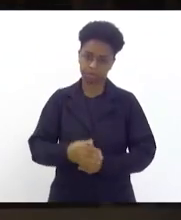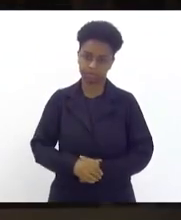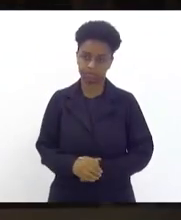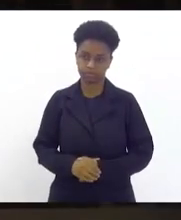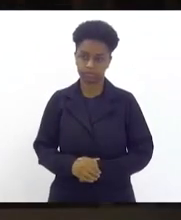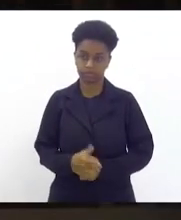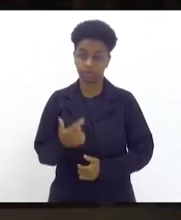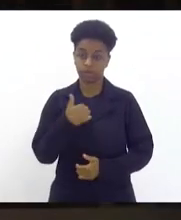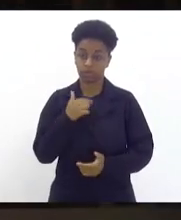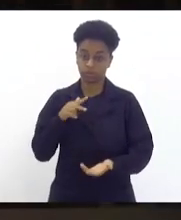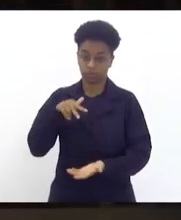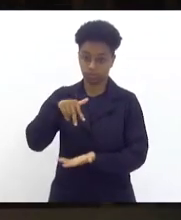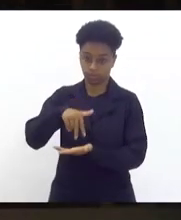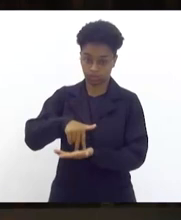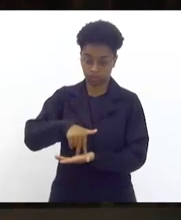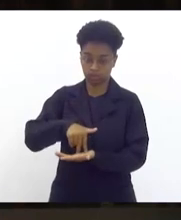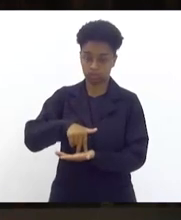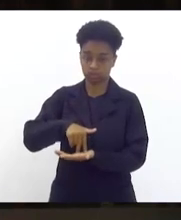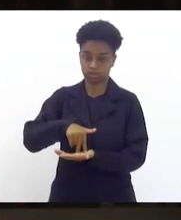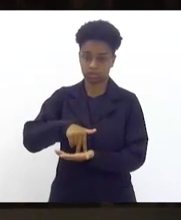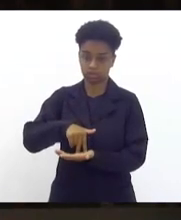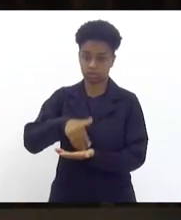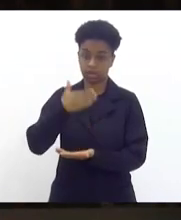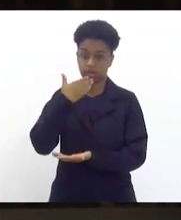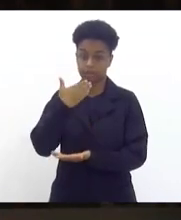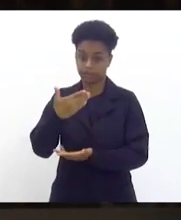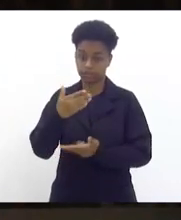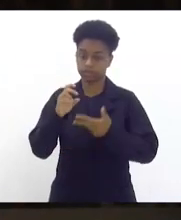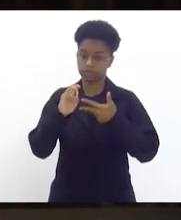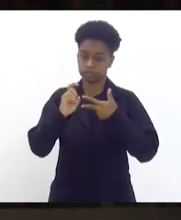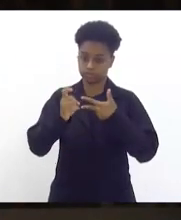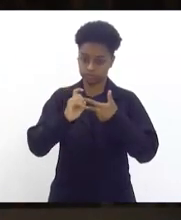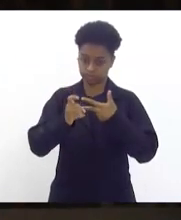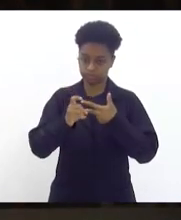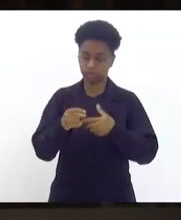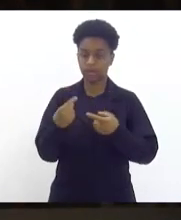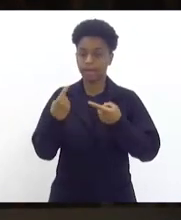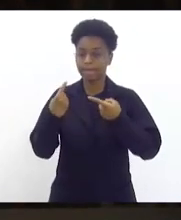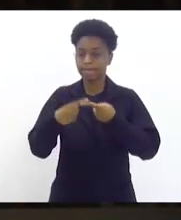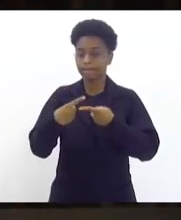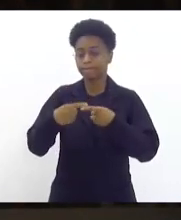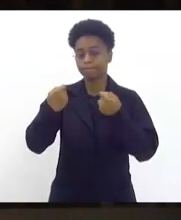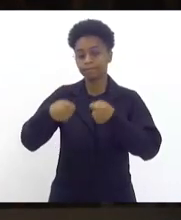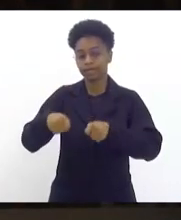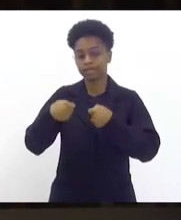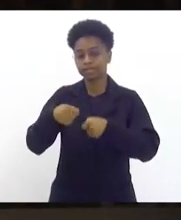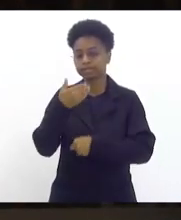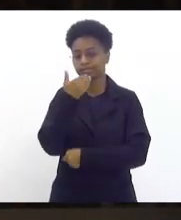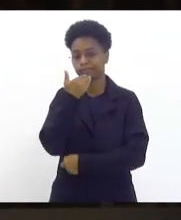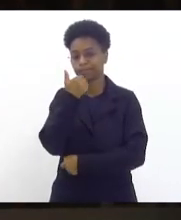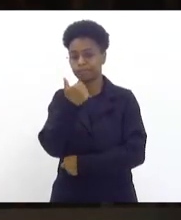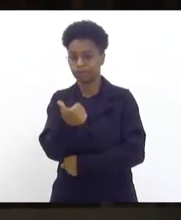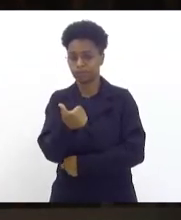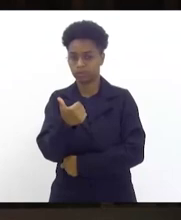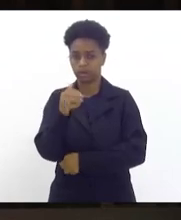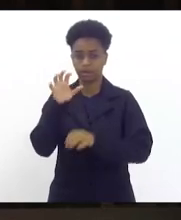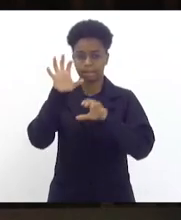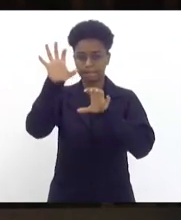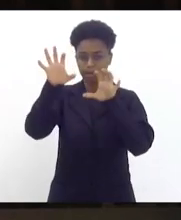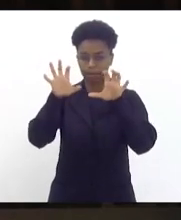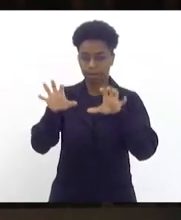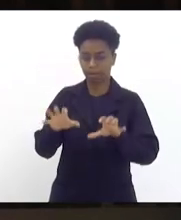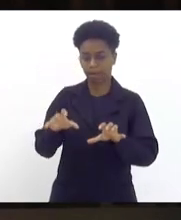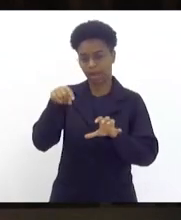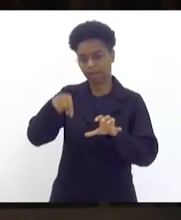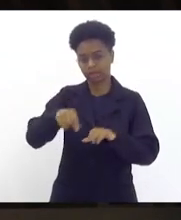eu venho aqui para Clamar ao executivo ele precisa melhorar Todo o estado do Rio de Janeiro